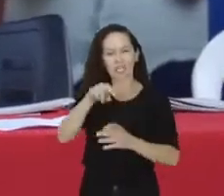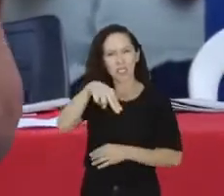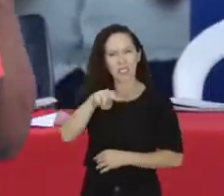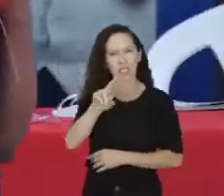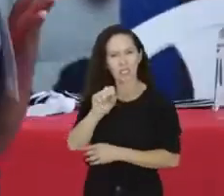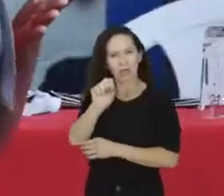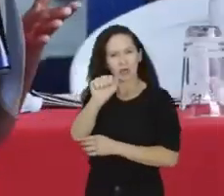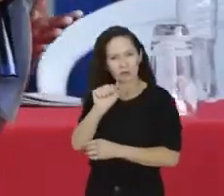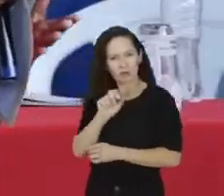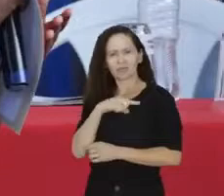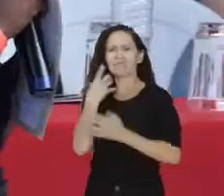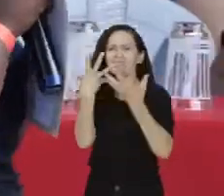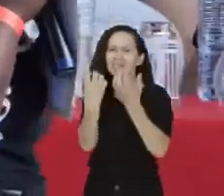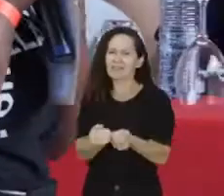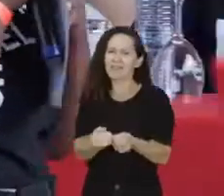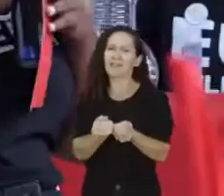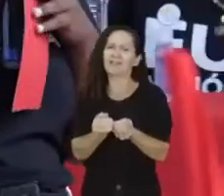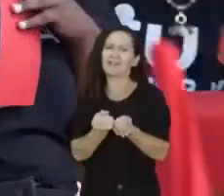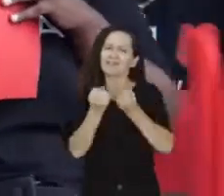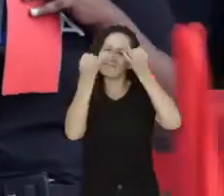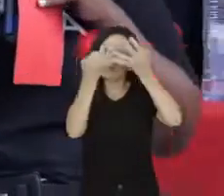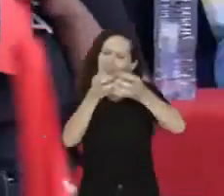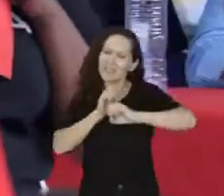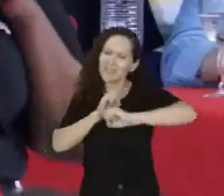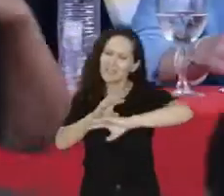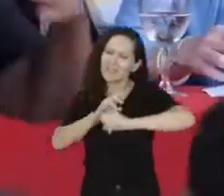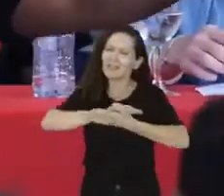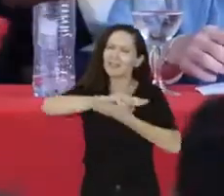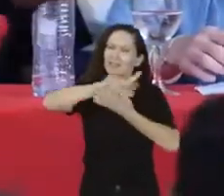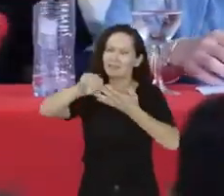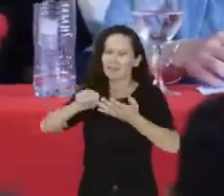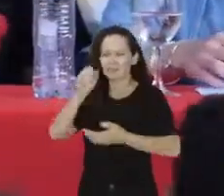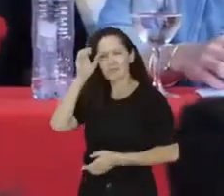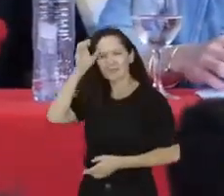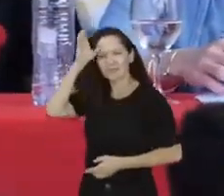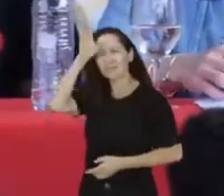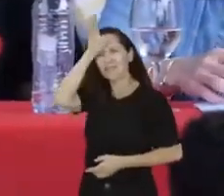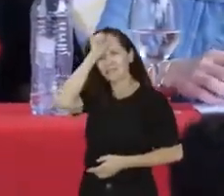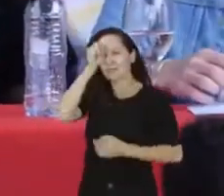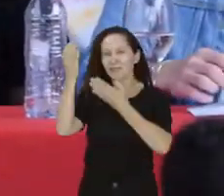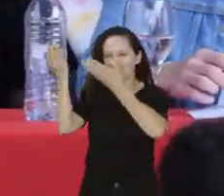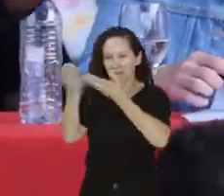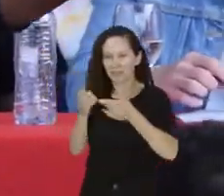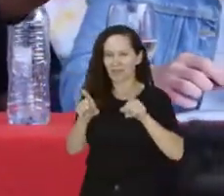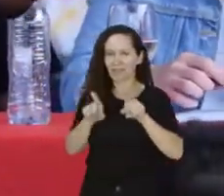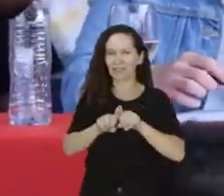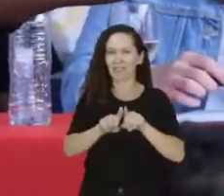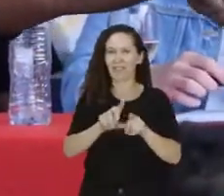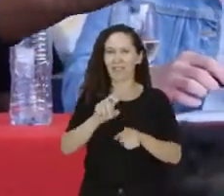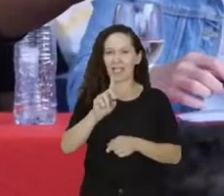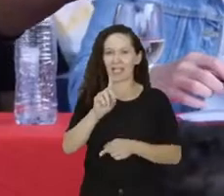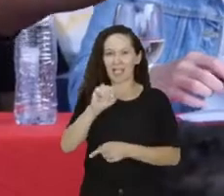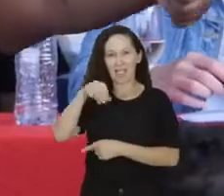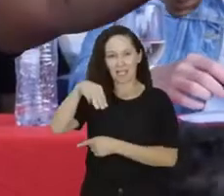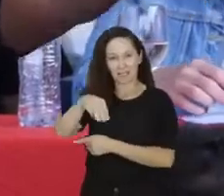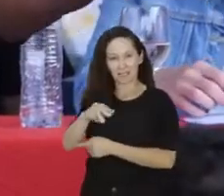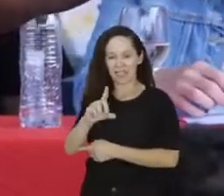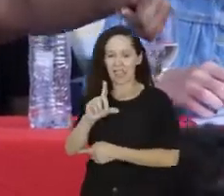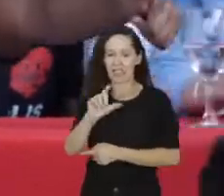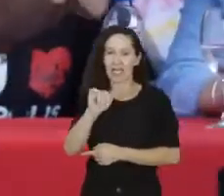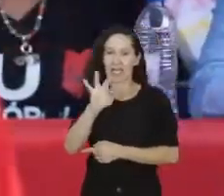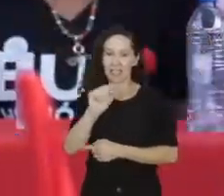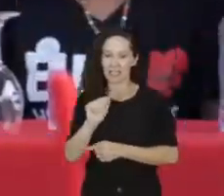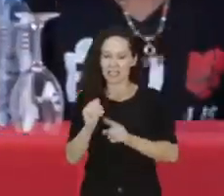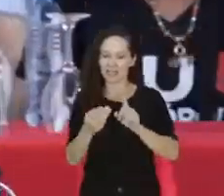me ensinaram muitas coisas. E também queria chamar a Dinha, a Fani, a Letícia, a Raíssa, a Maria,